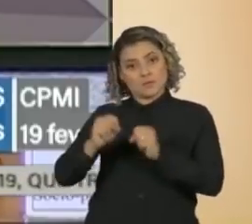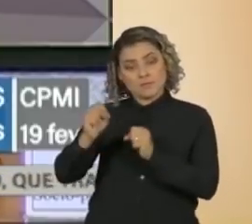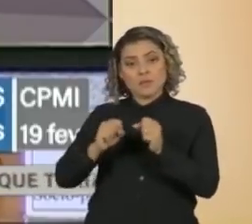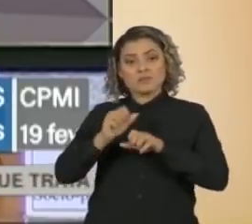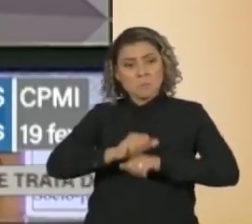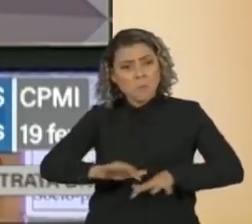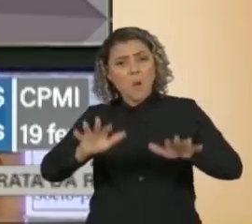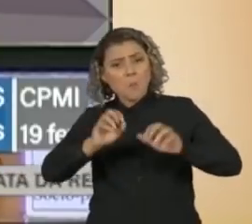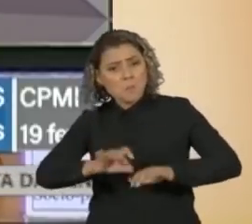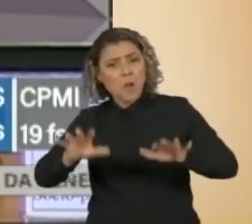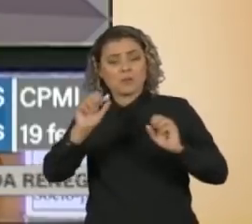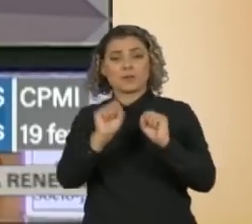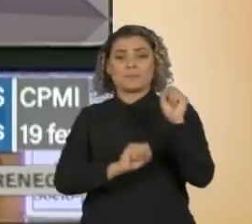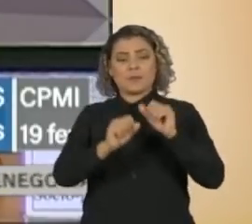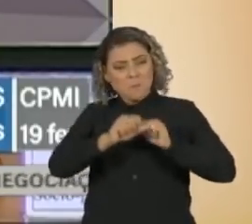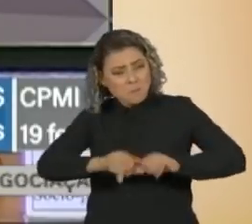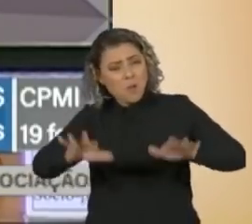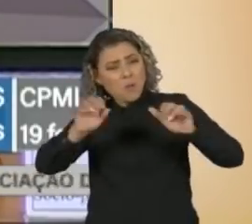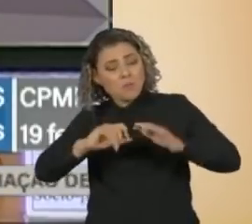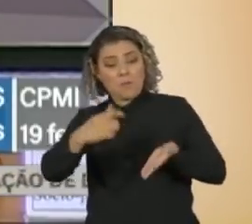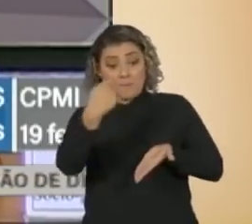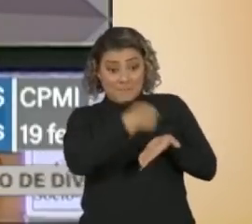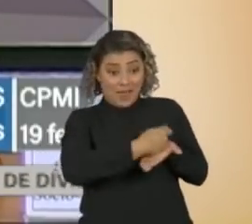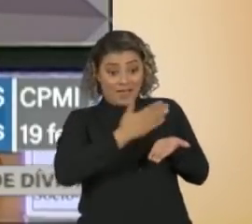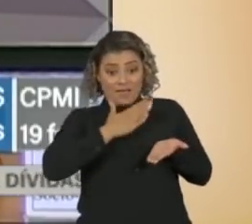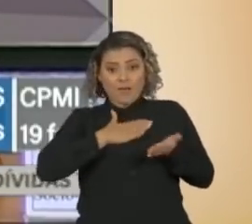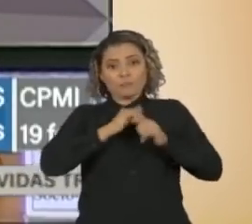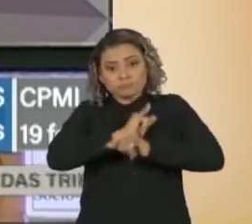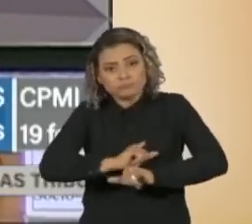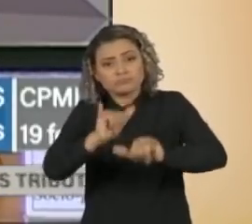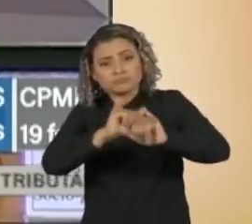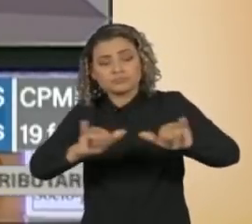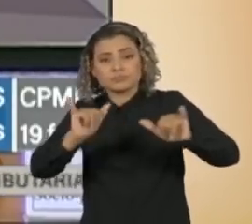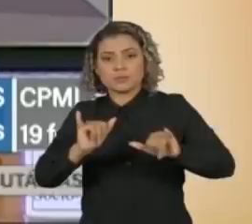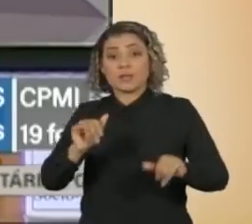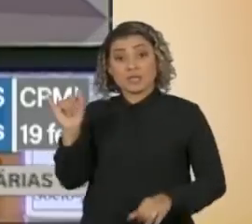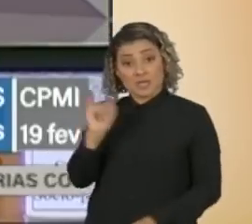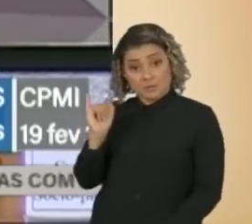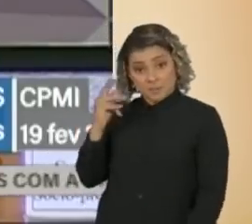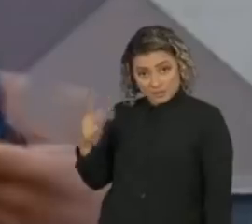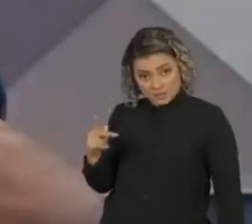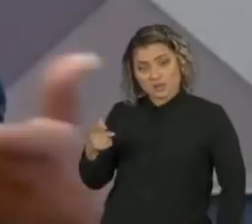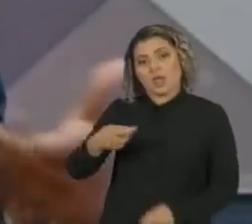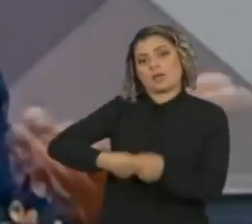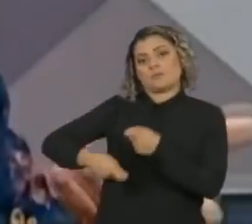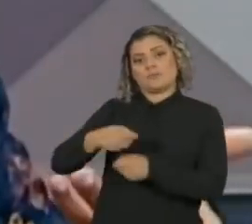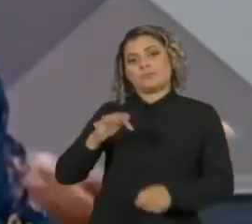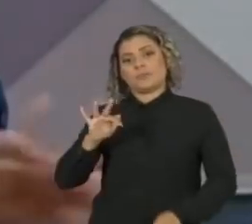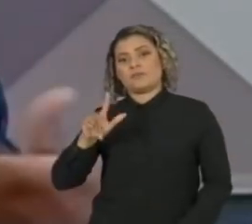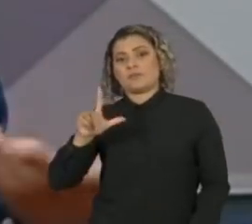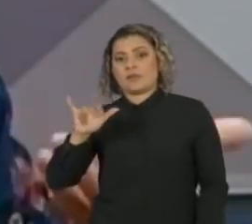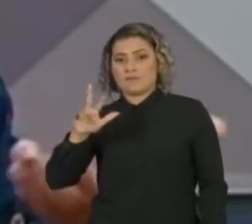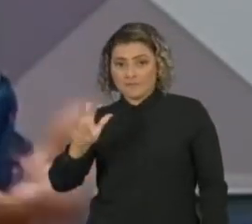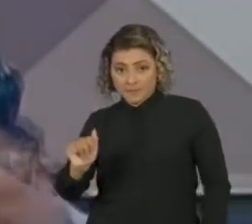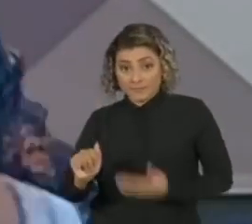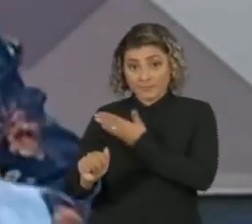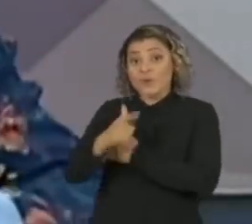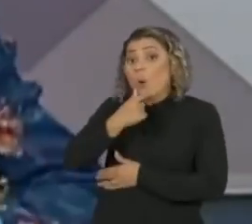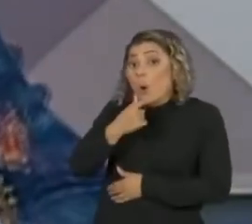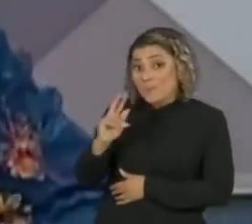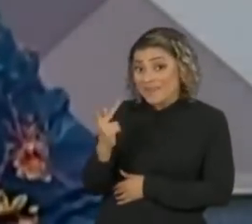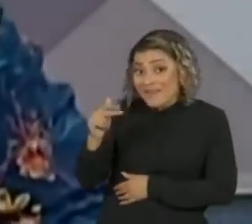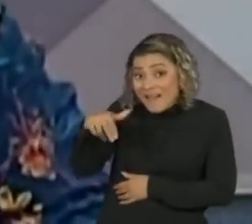em massa de mensagens pelas redes sociais. E a irmã dele, Flávia, é a administradora. Ele afirmou que Hans River